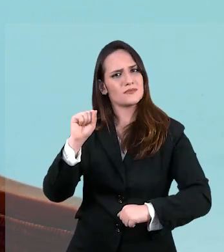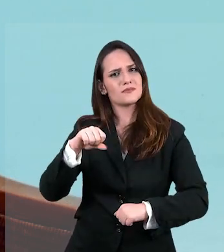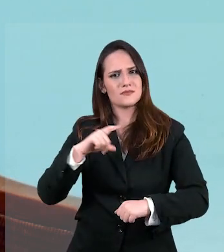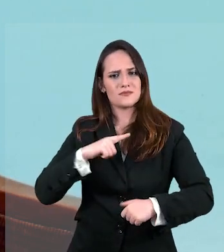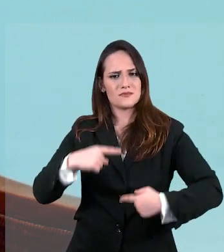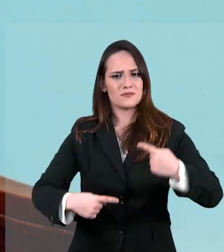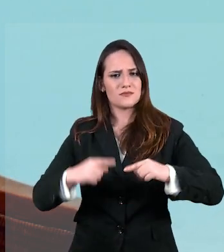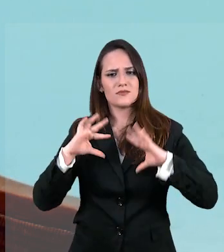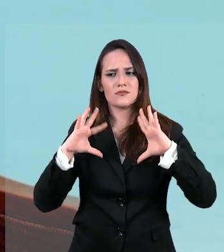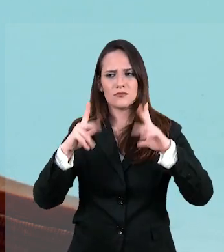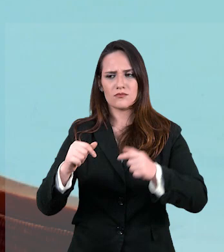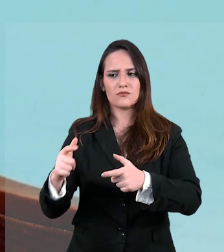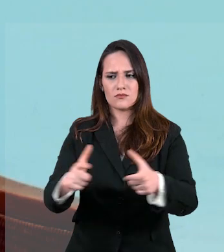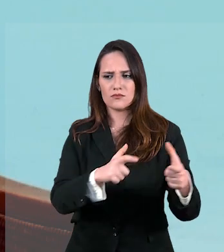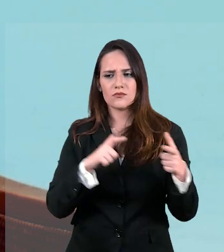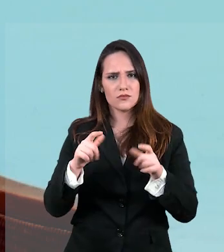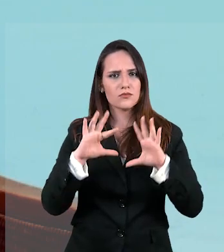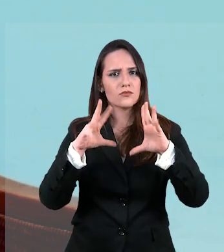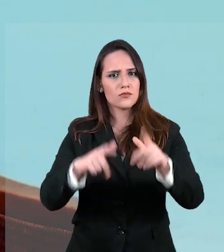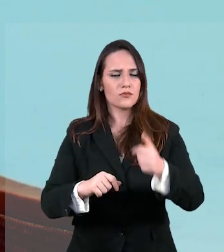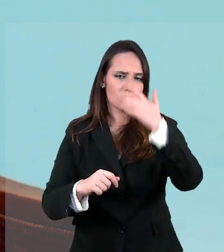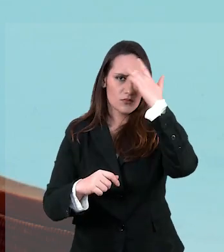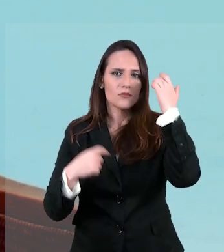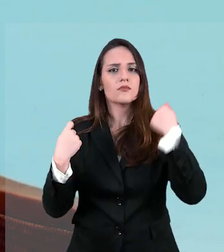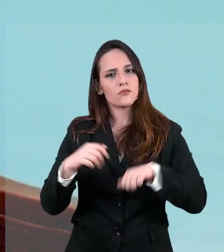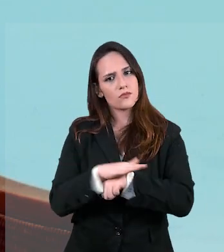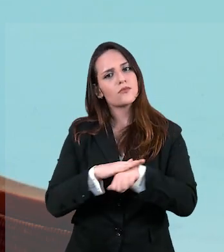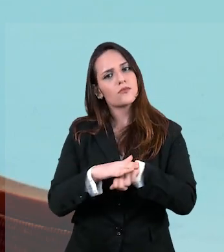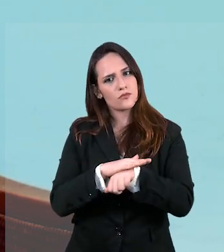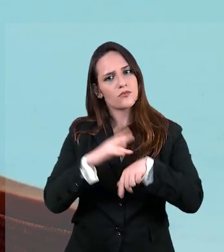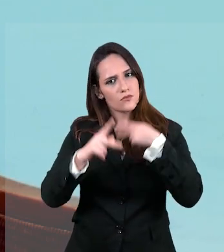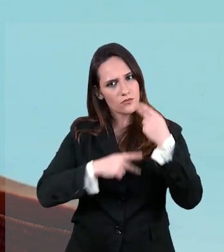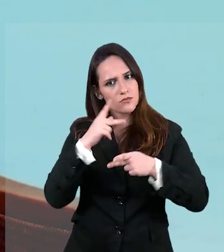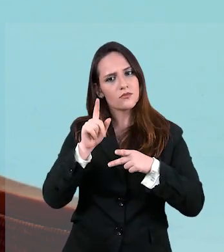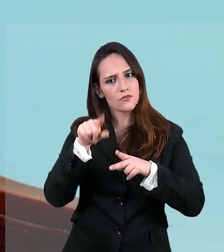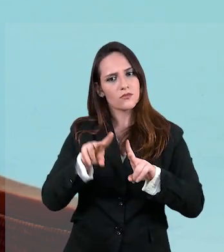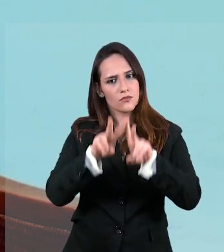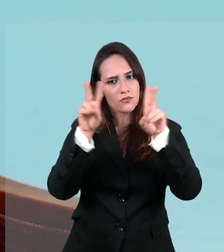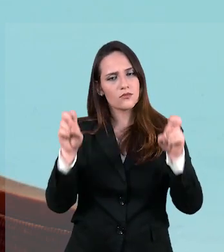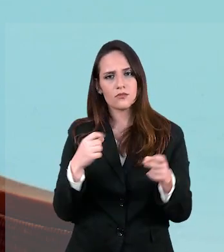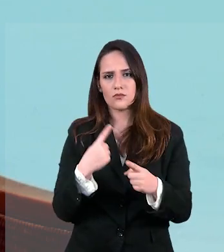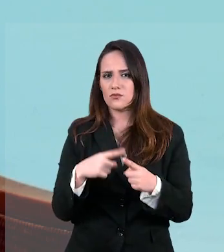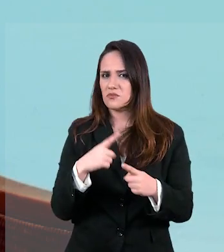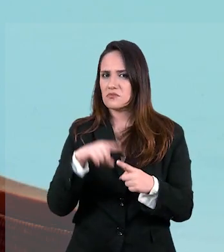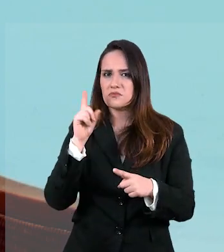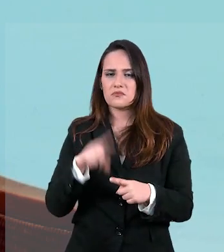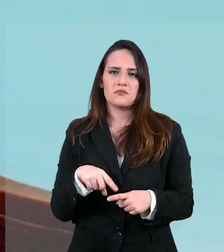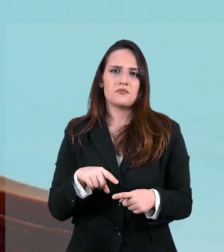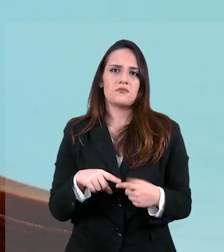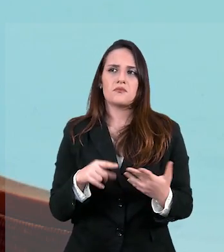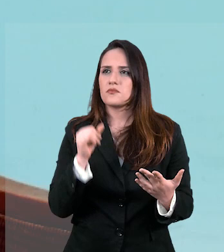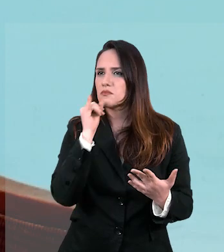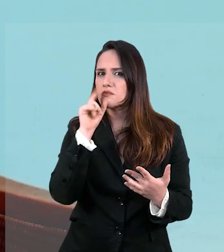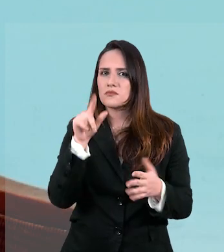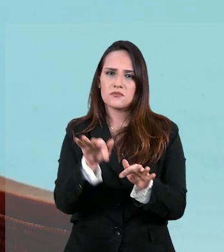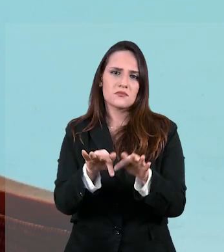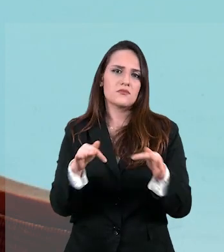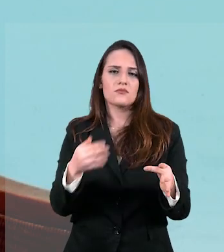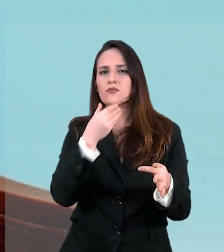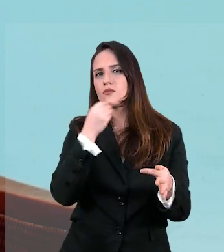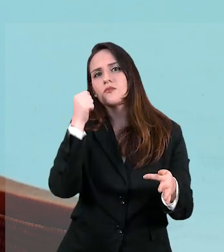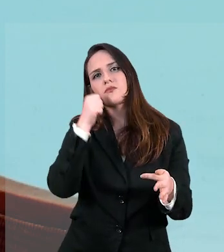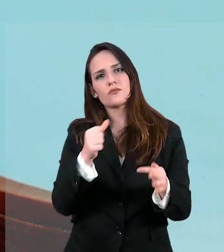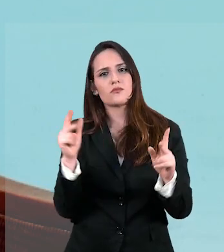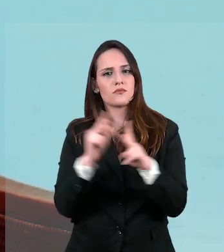nas discussões em todos os lugares. Todas as pessoas precisam conversar a respeito disso, porque não é uma